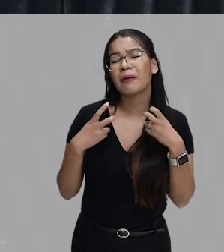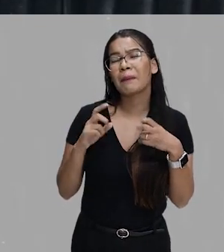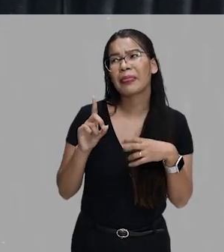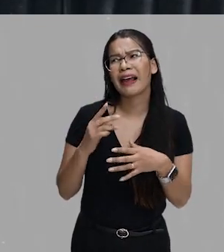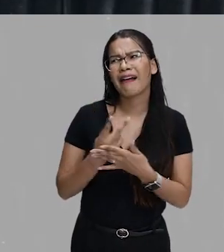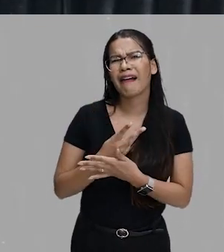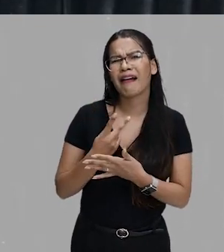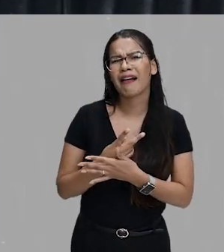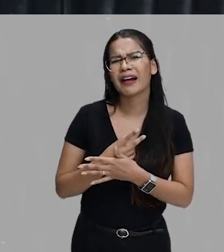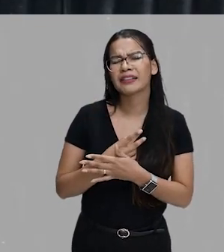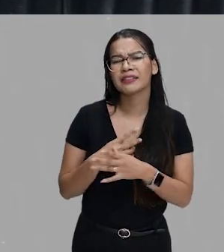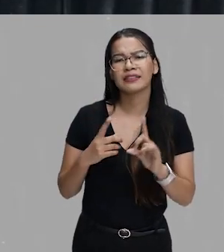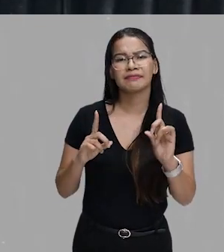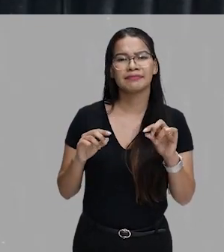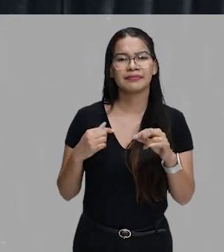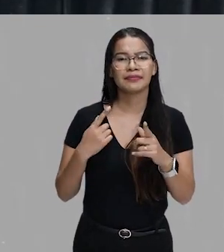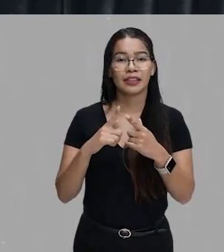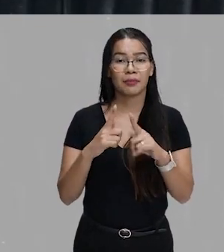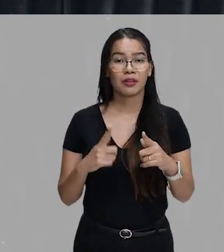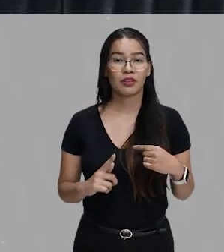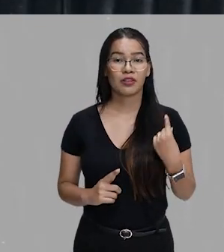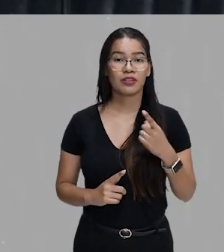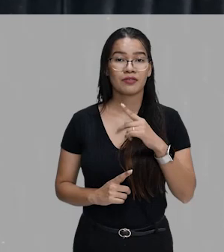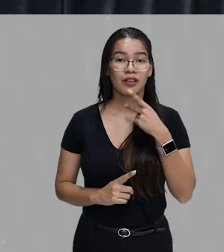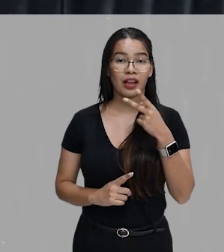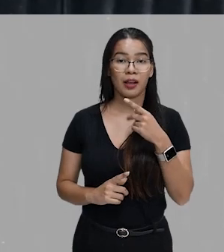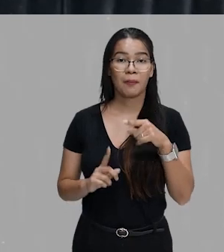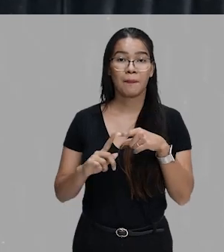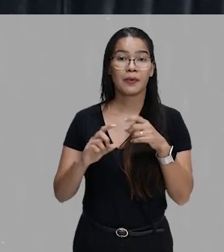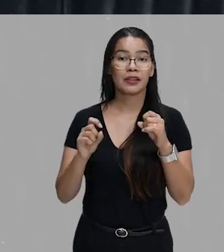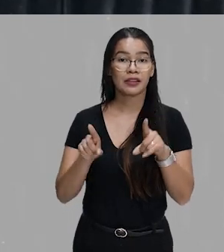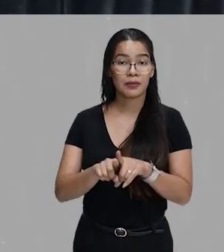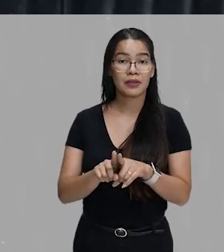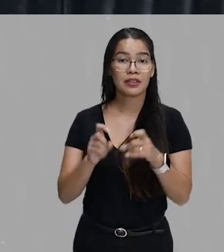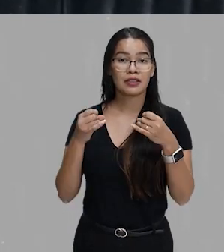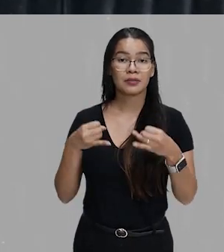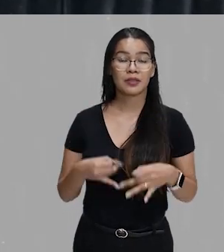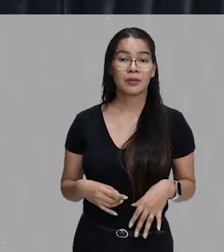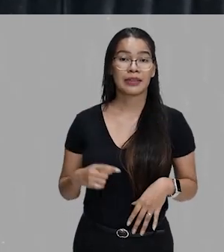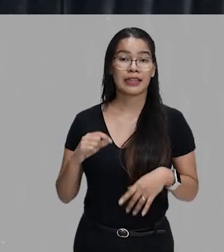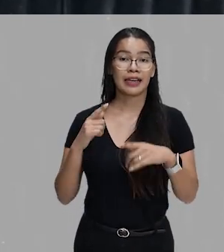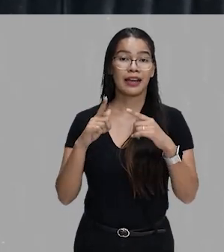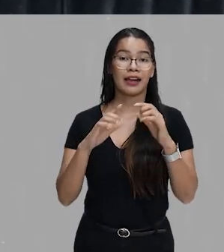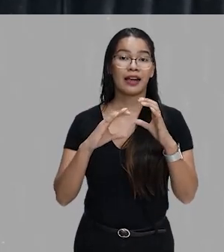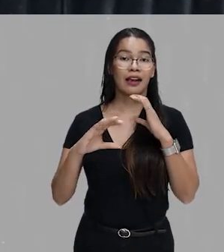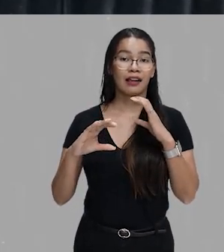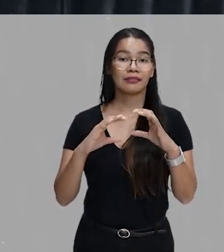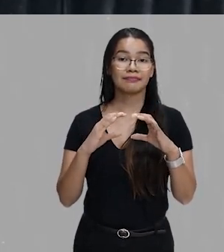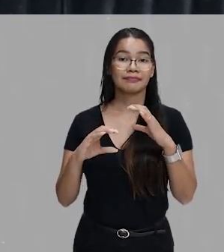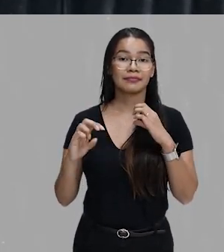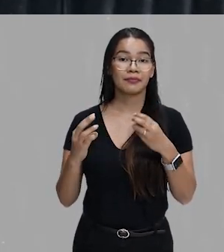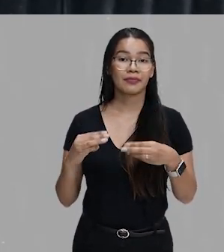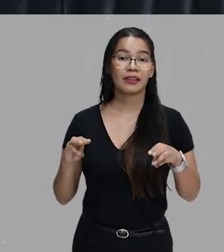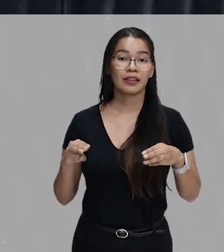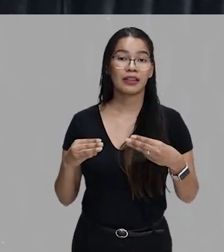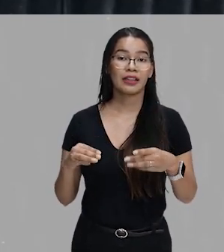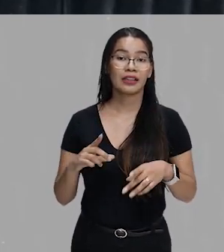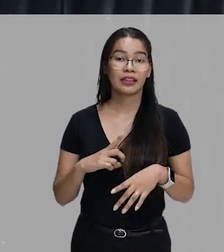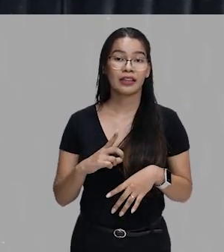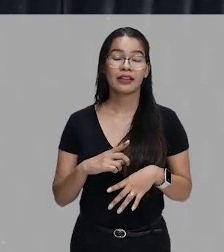gramaticalmente falando, nós acrescentamos que as canções têm a licença poética para esse tipo de construção, tá? Analisa aí.